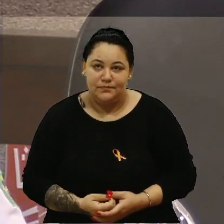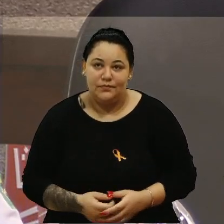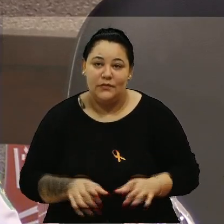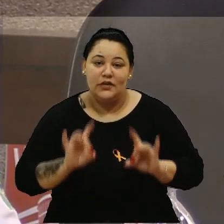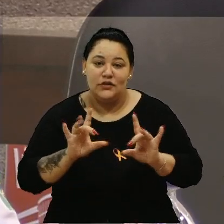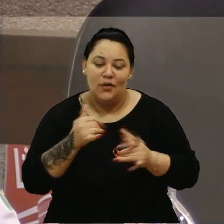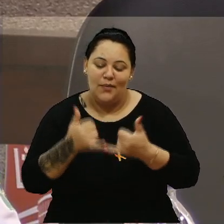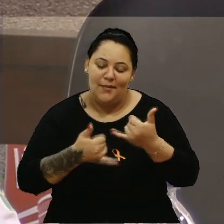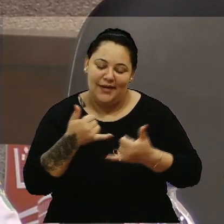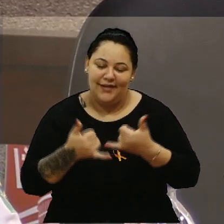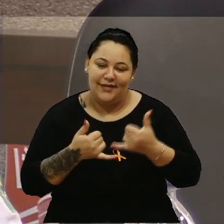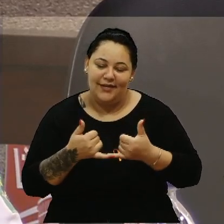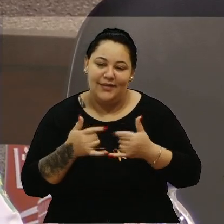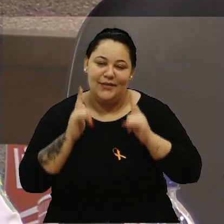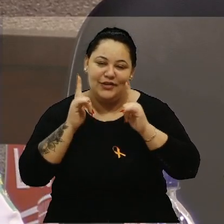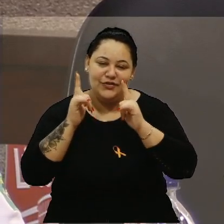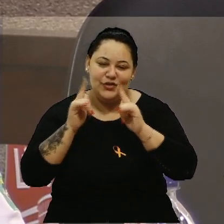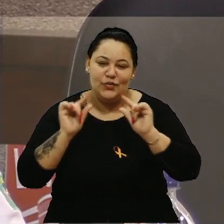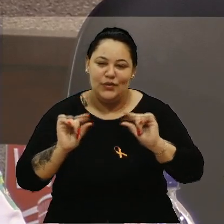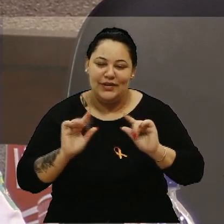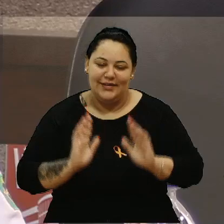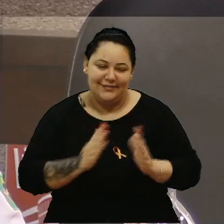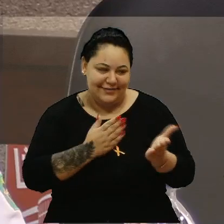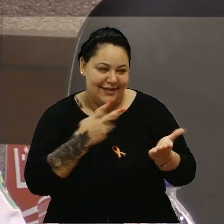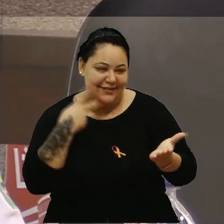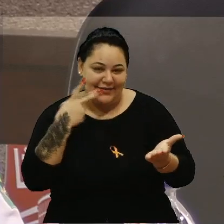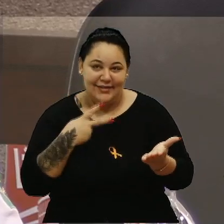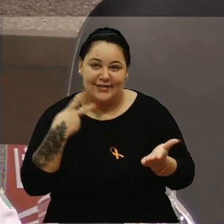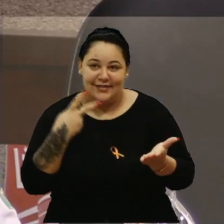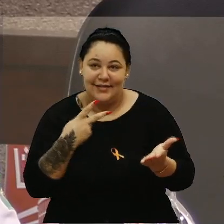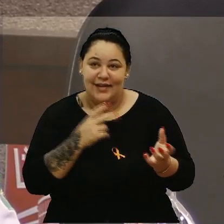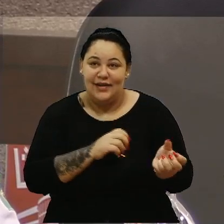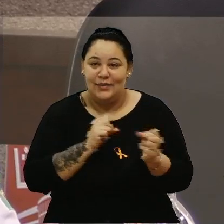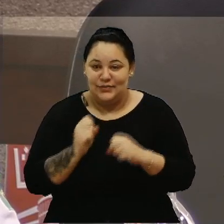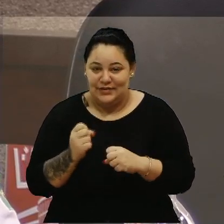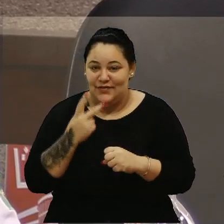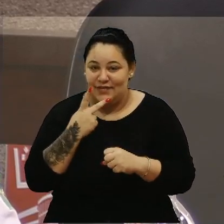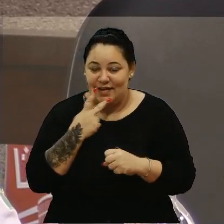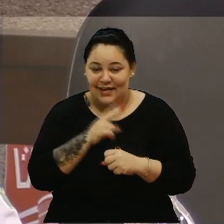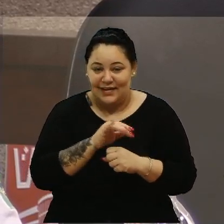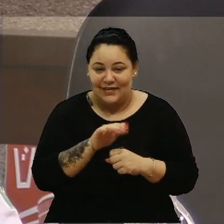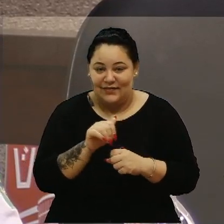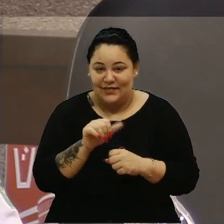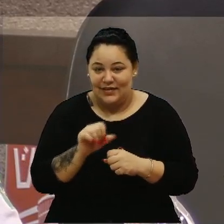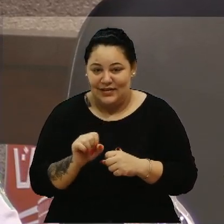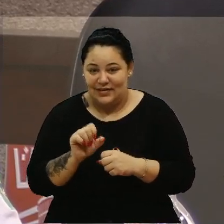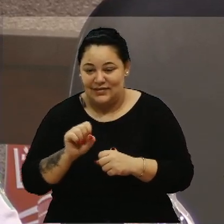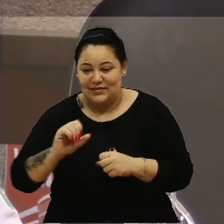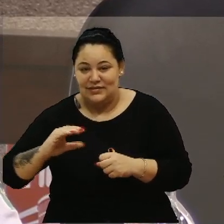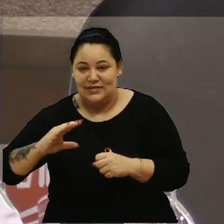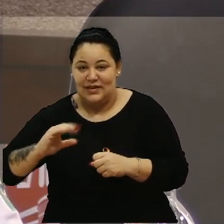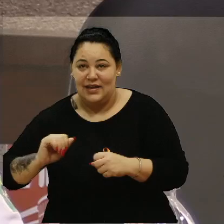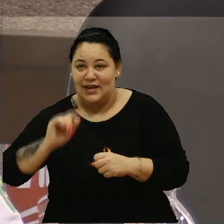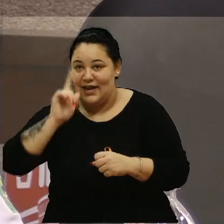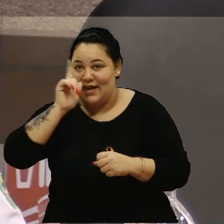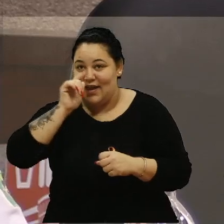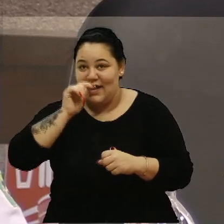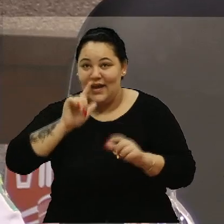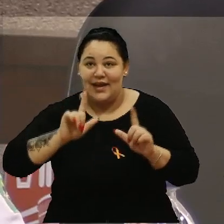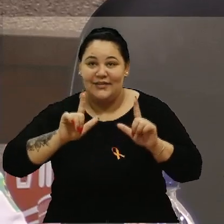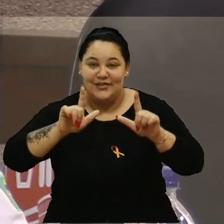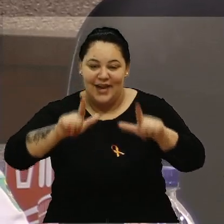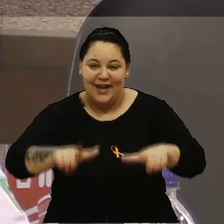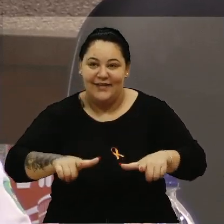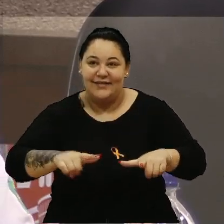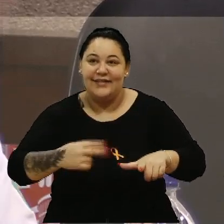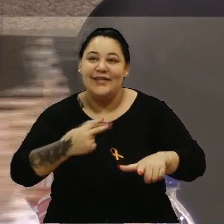para descontrair, né, vereador? É possível dizer que a Vila Seca, né, é um manancial de água, né? Não pode ser